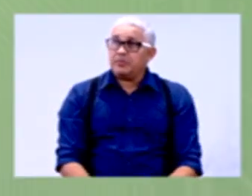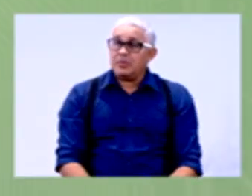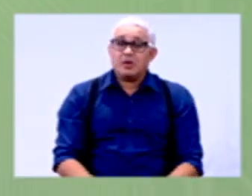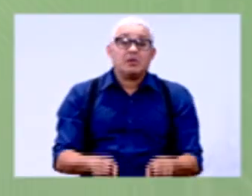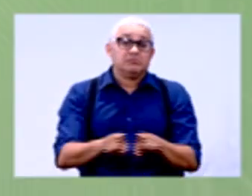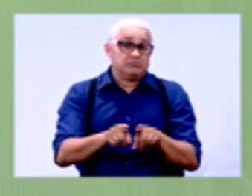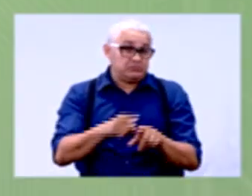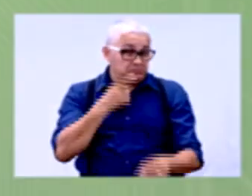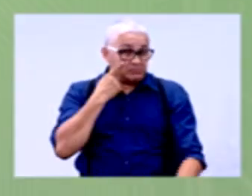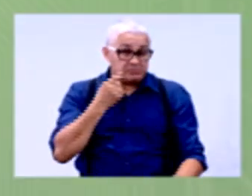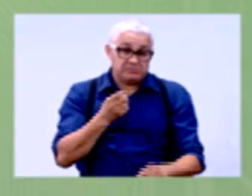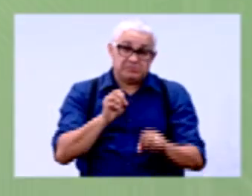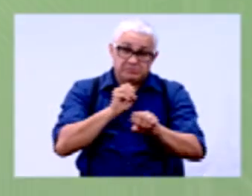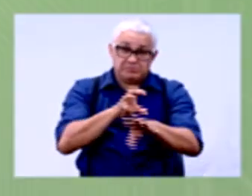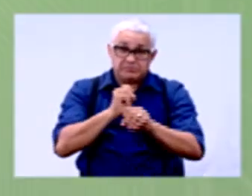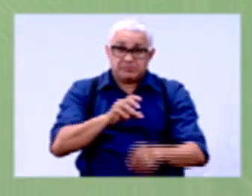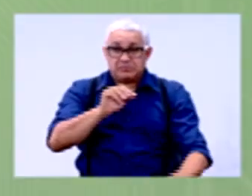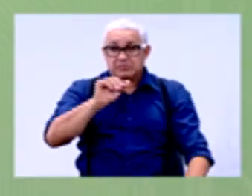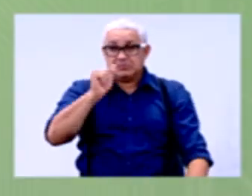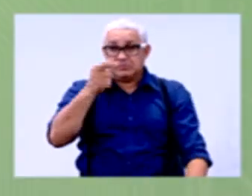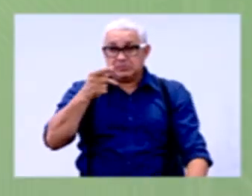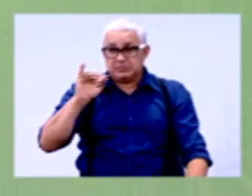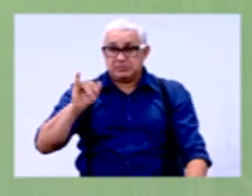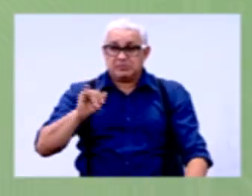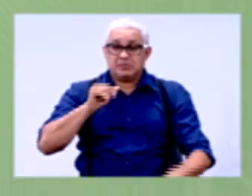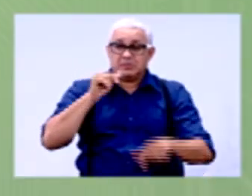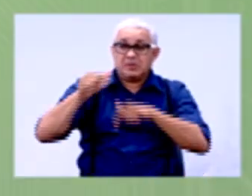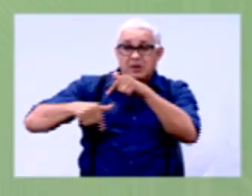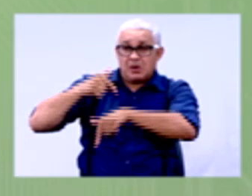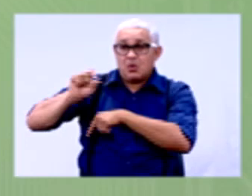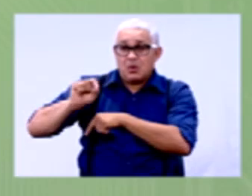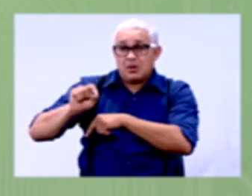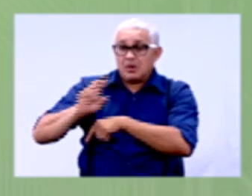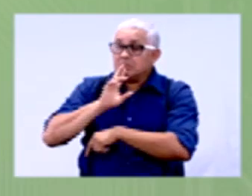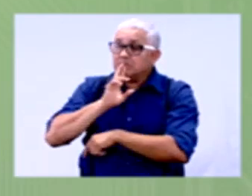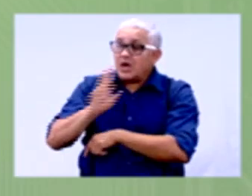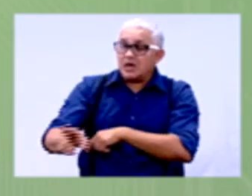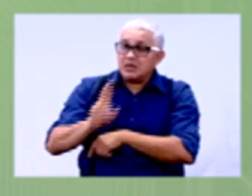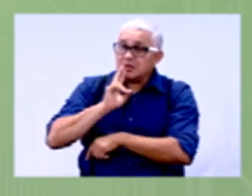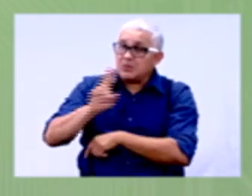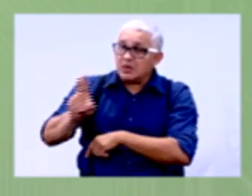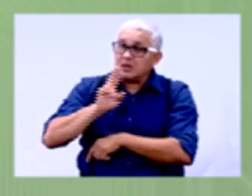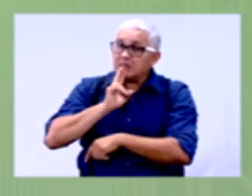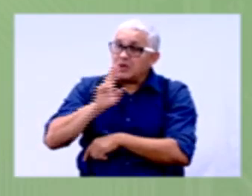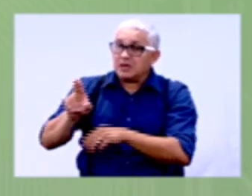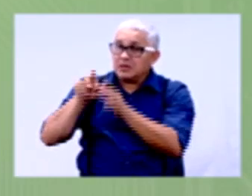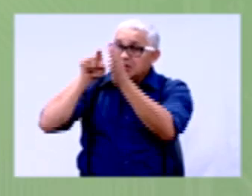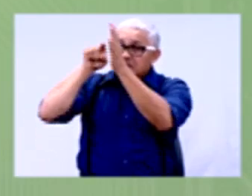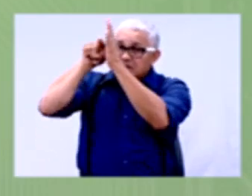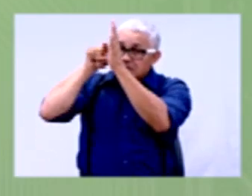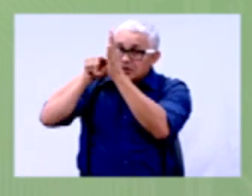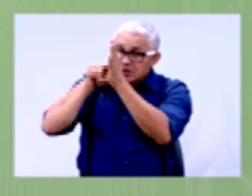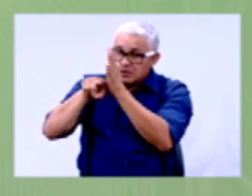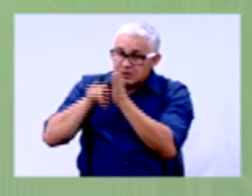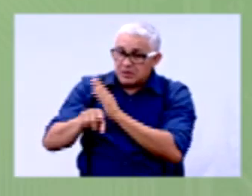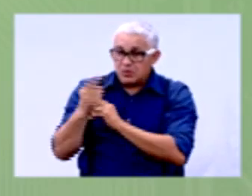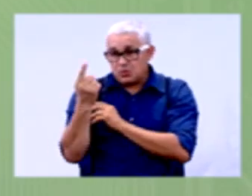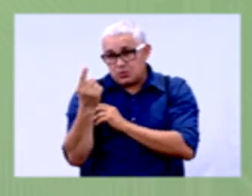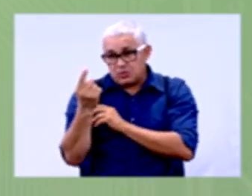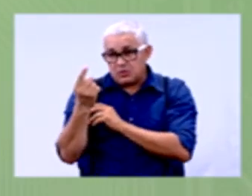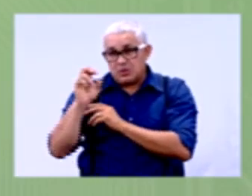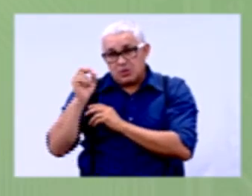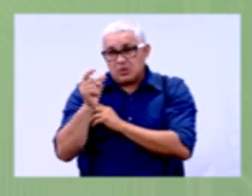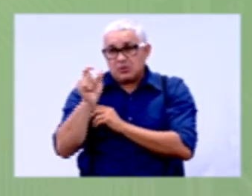Vimos também, né, que uma API trabalha respondendo a requisições de um ou mais clientes, né? Como